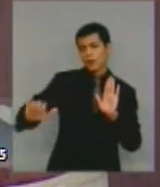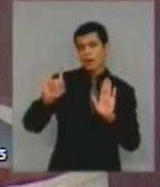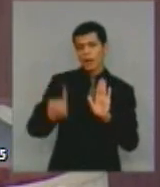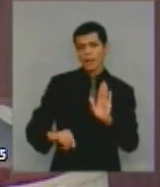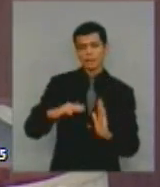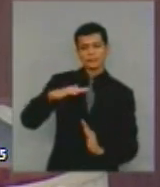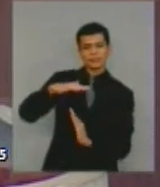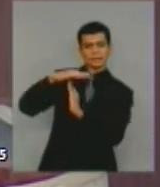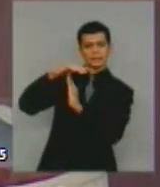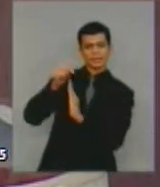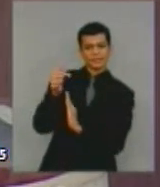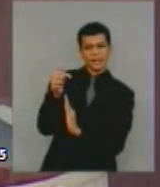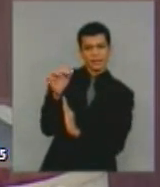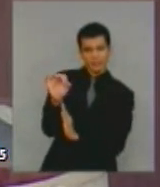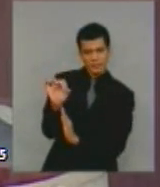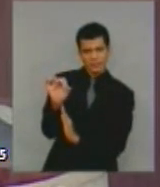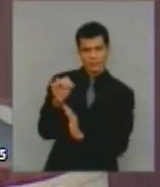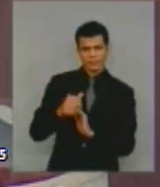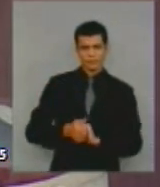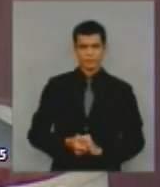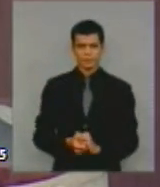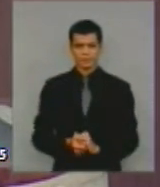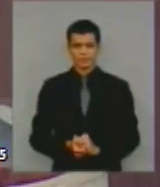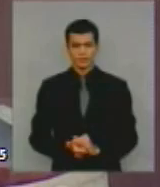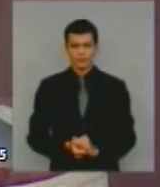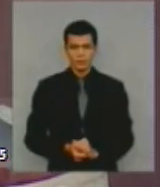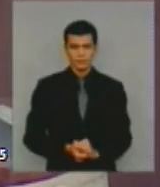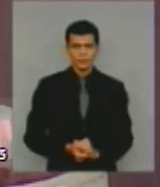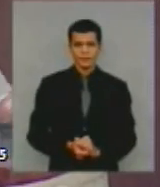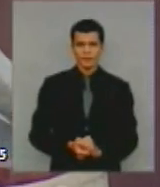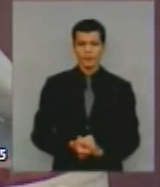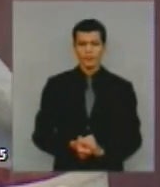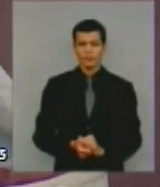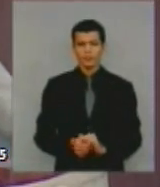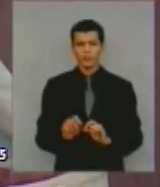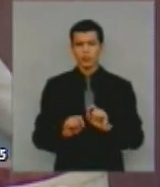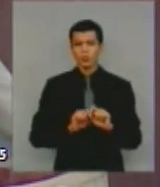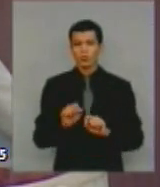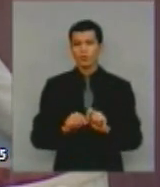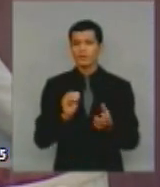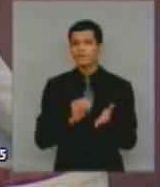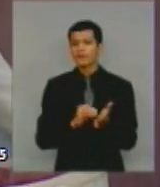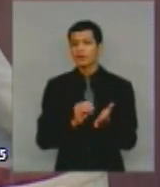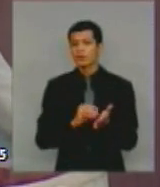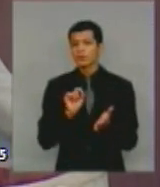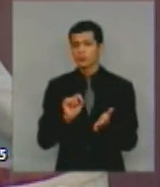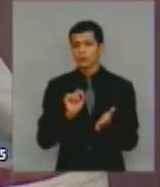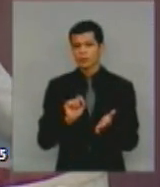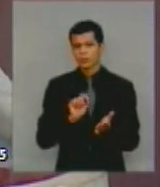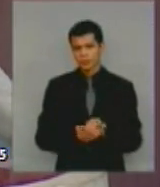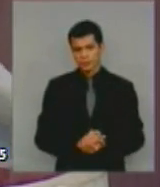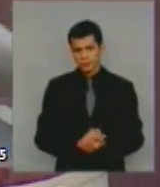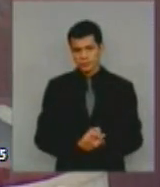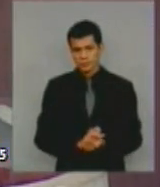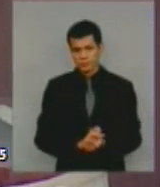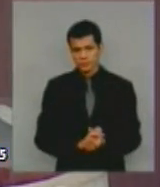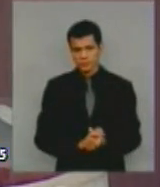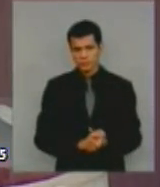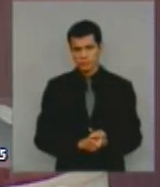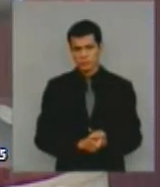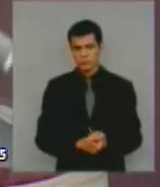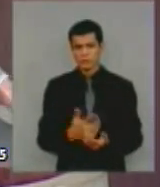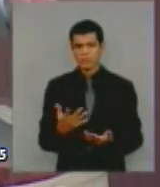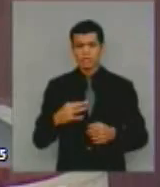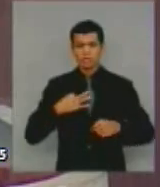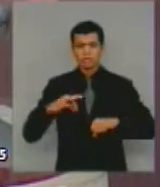nossa discordância? E já me encerrando o nosso pronunciamento, é a saída engenheril. Que a engenharia